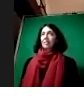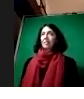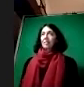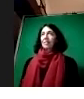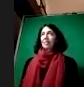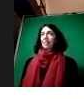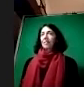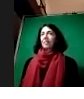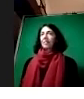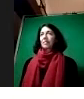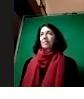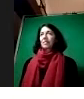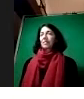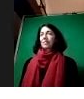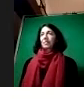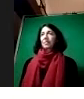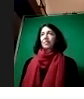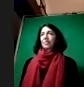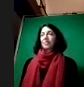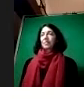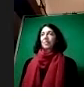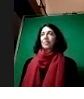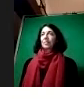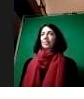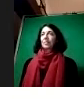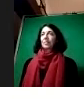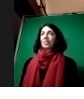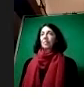convento, que é o nosso alvo.